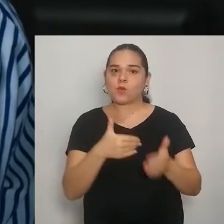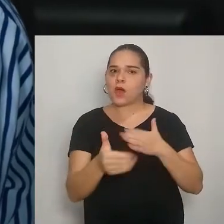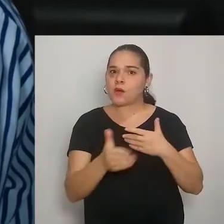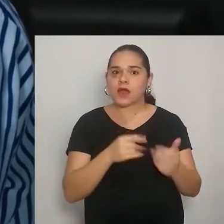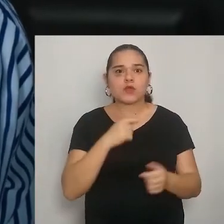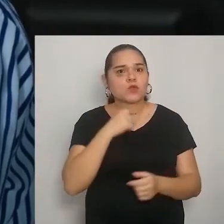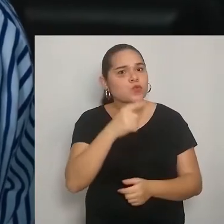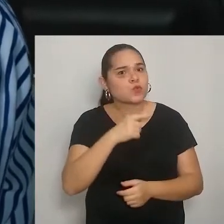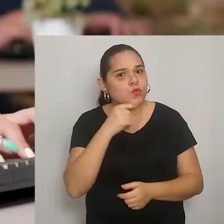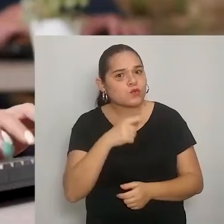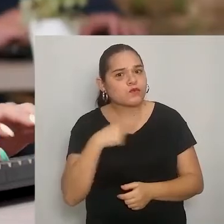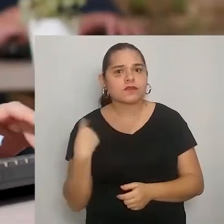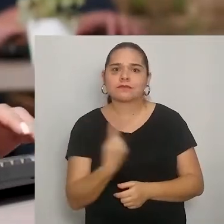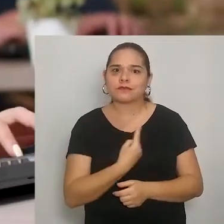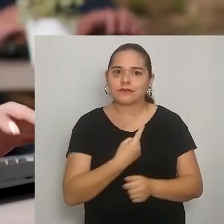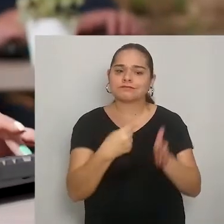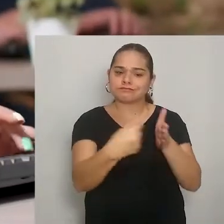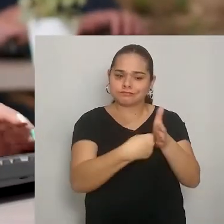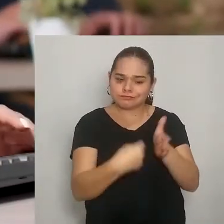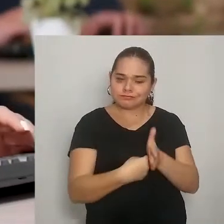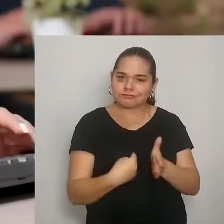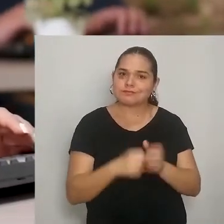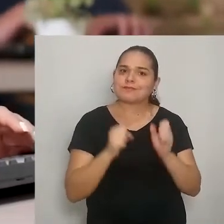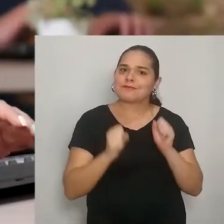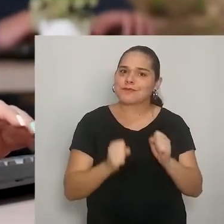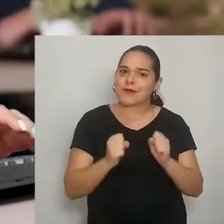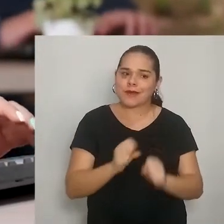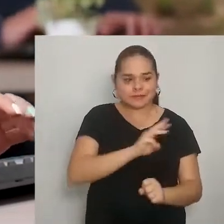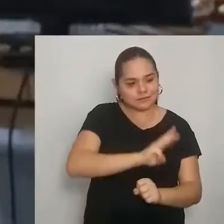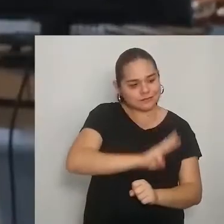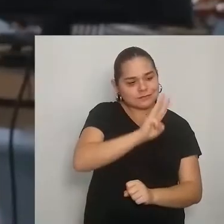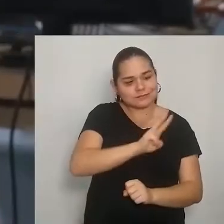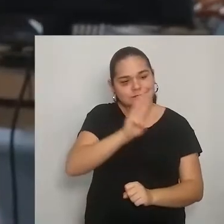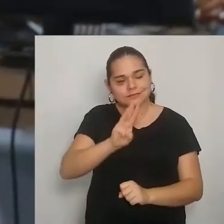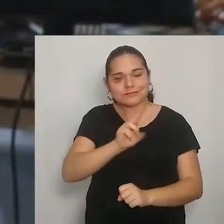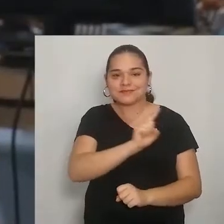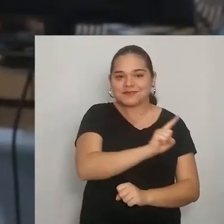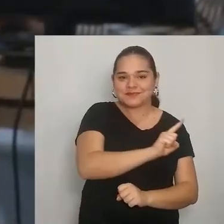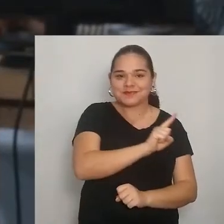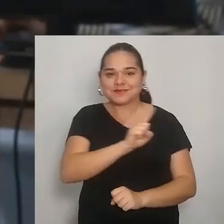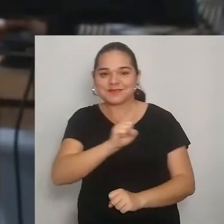dúvida, estamos à disposição para lhe atender no